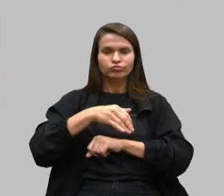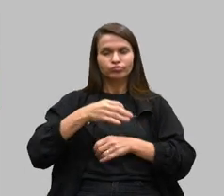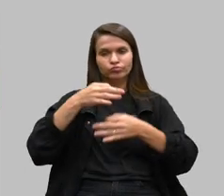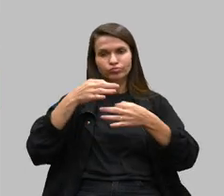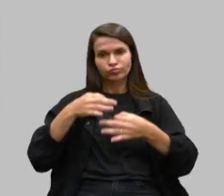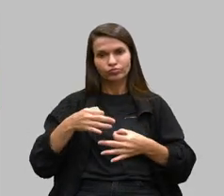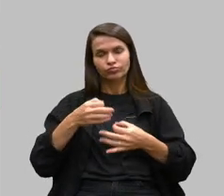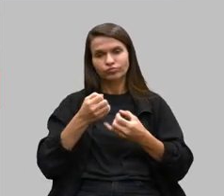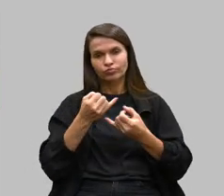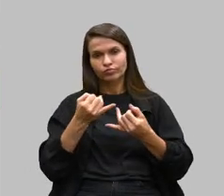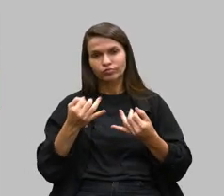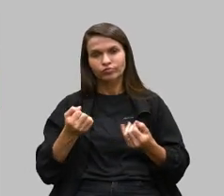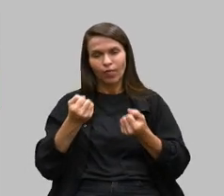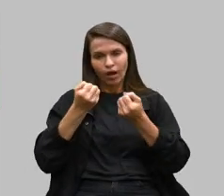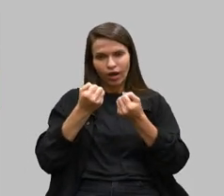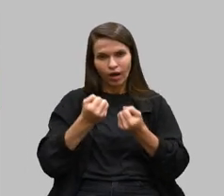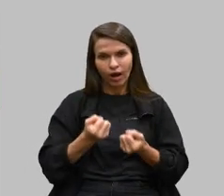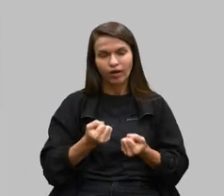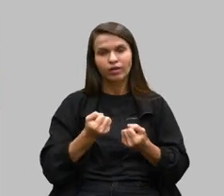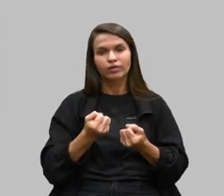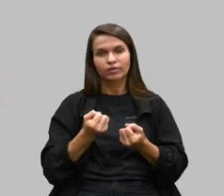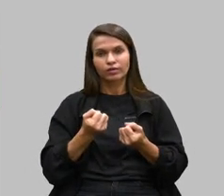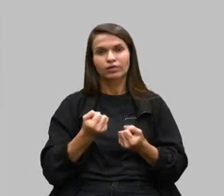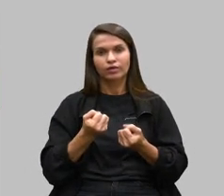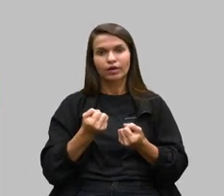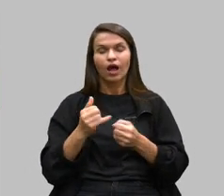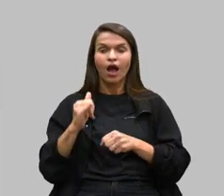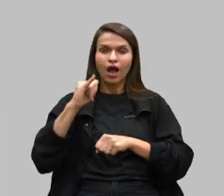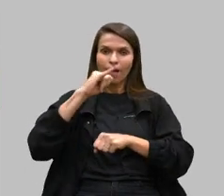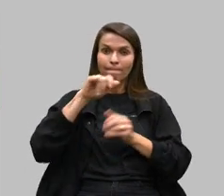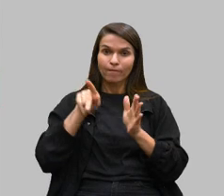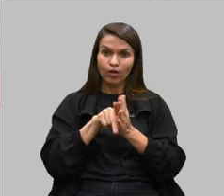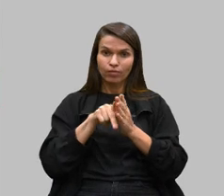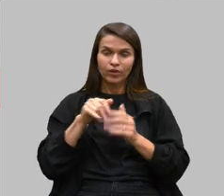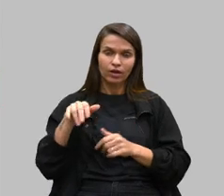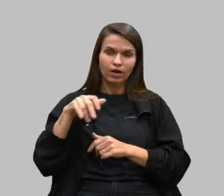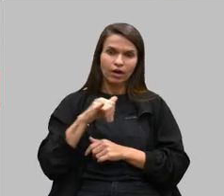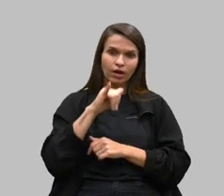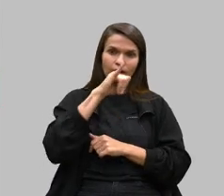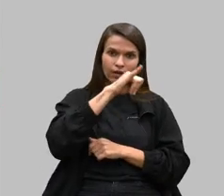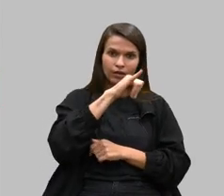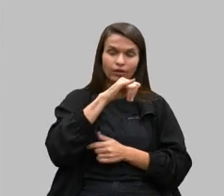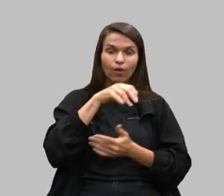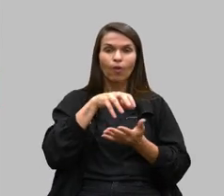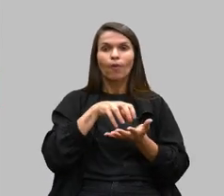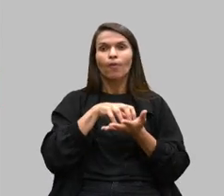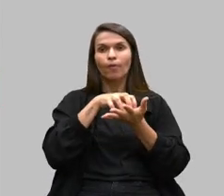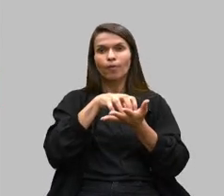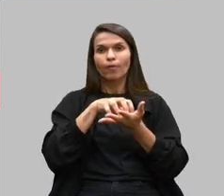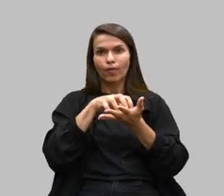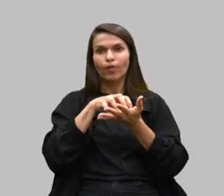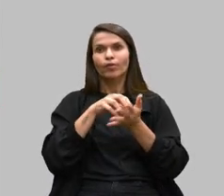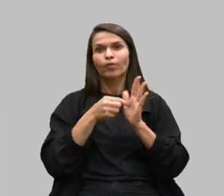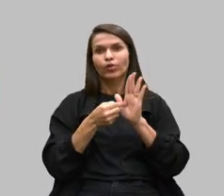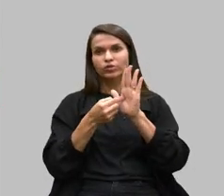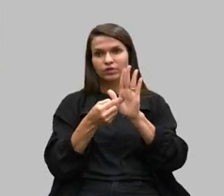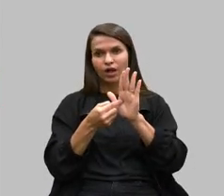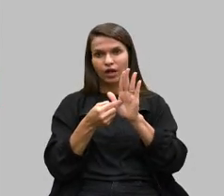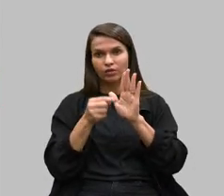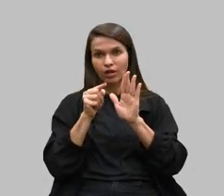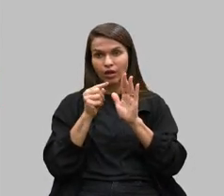cargueiros também de carga aérea o porto esse Porto apresentado aí